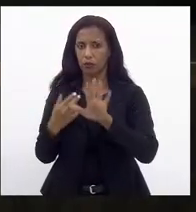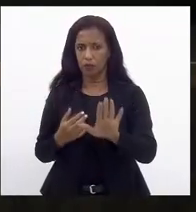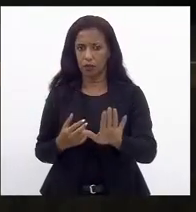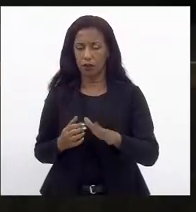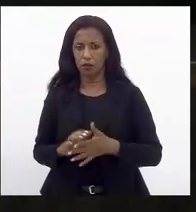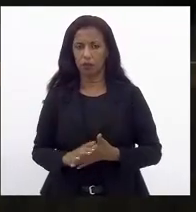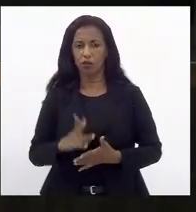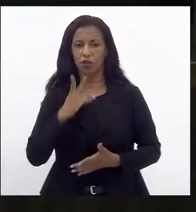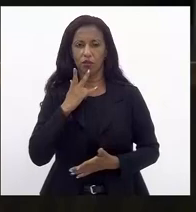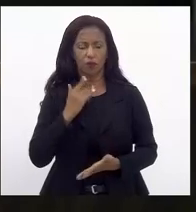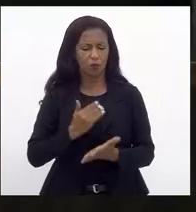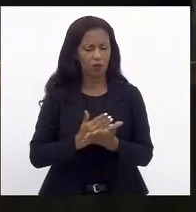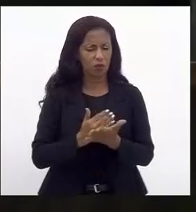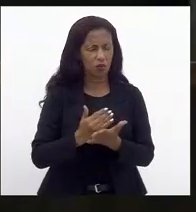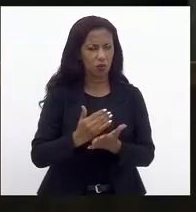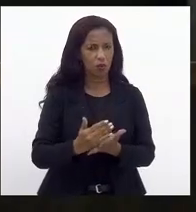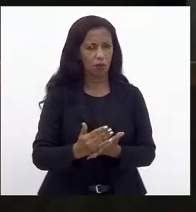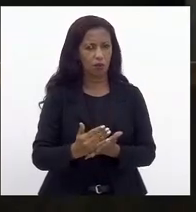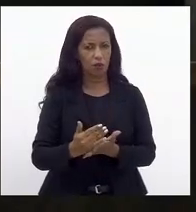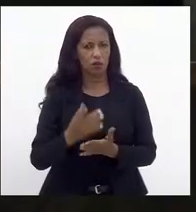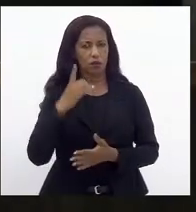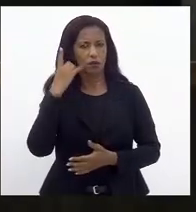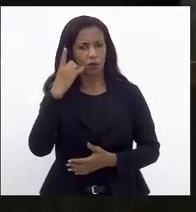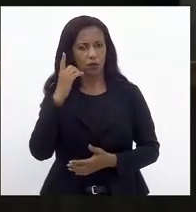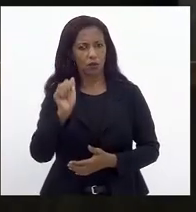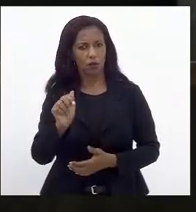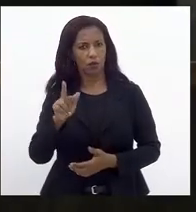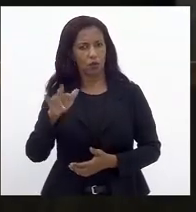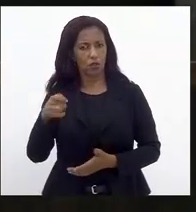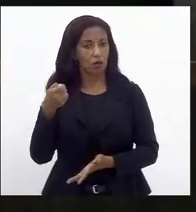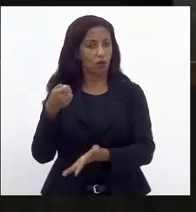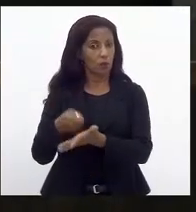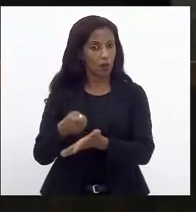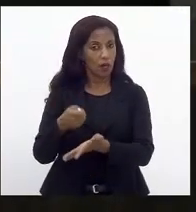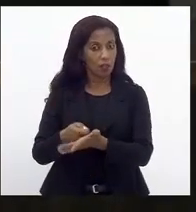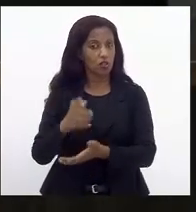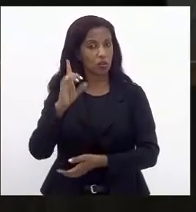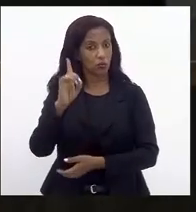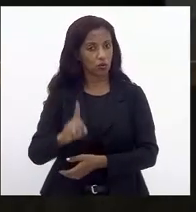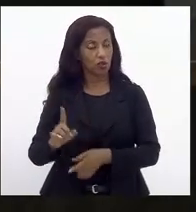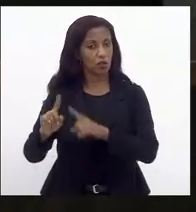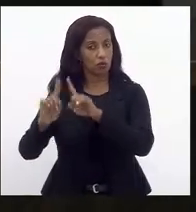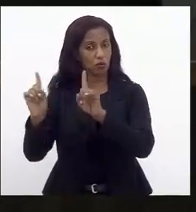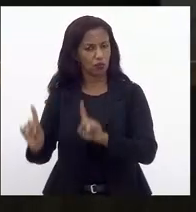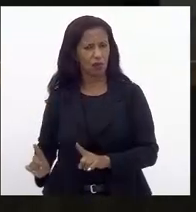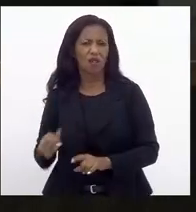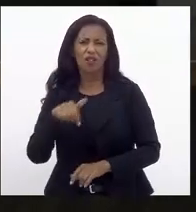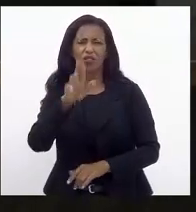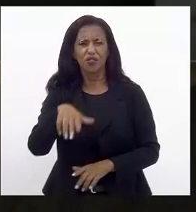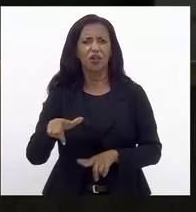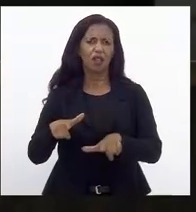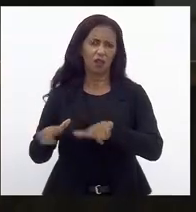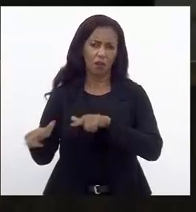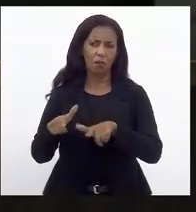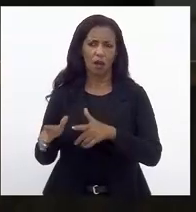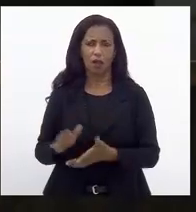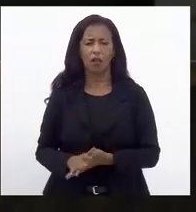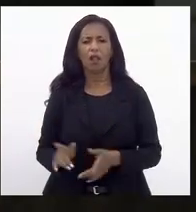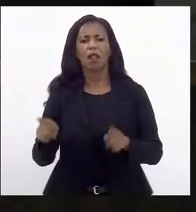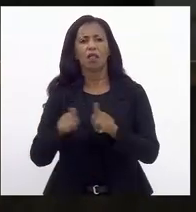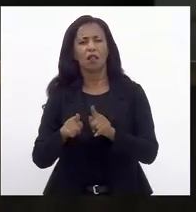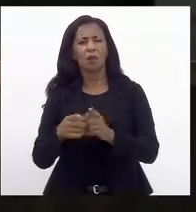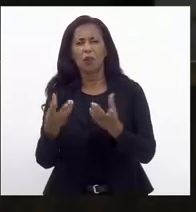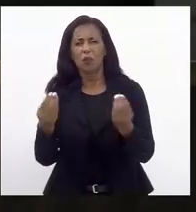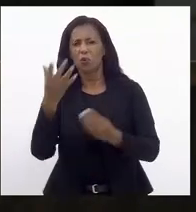nós falamos Desde o Primeiro Momento Deputado Alexandre que nós vemos garantir o direito dos Servidores quem trabalha porque muita das vezes